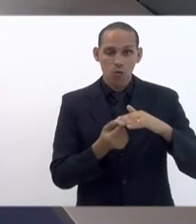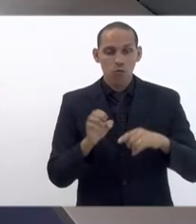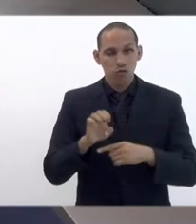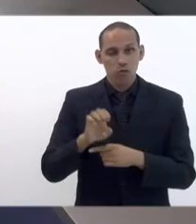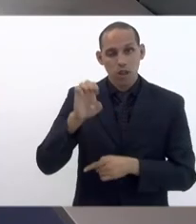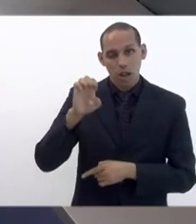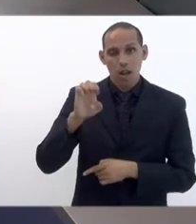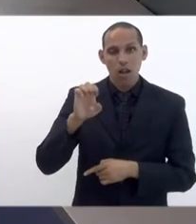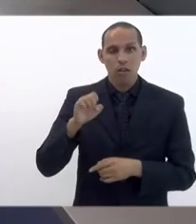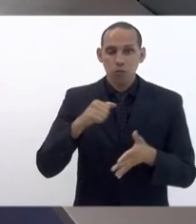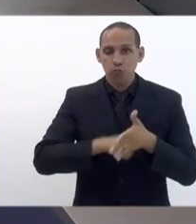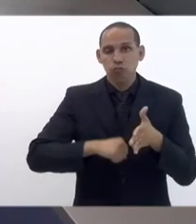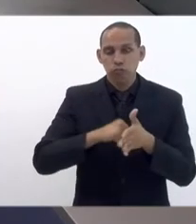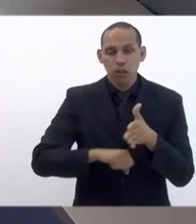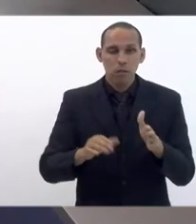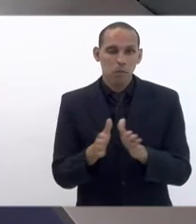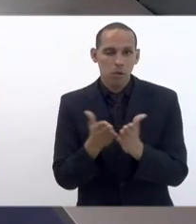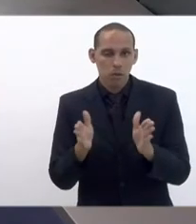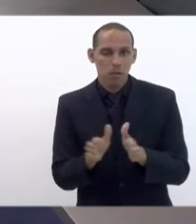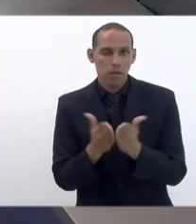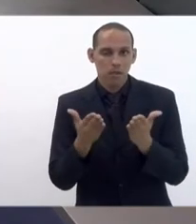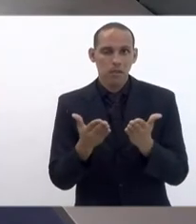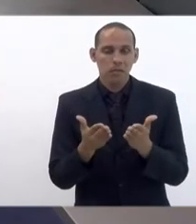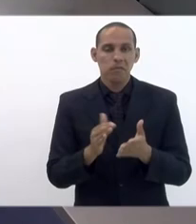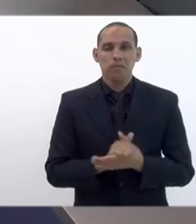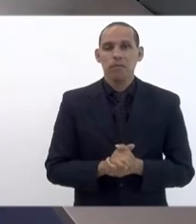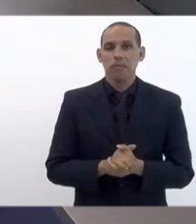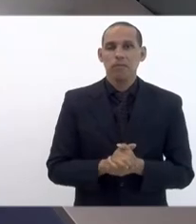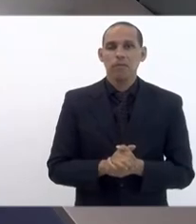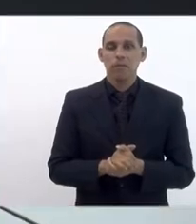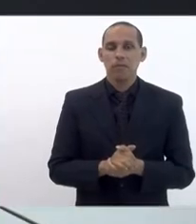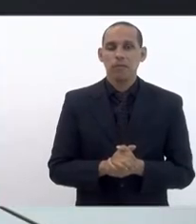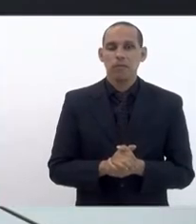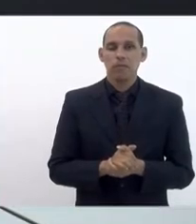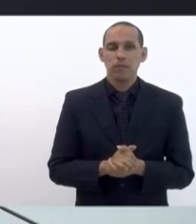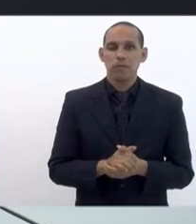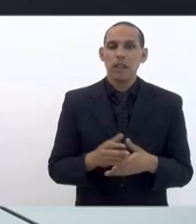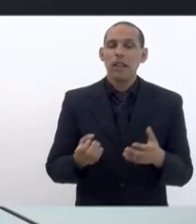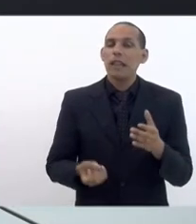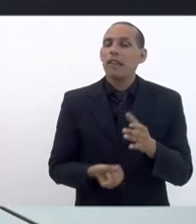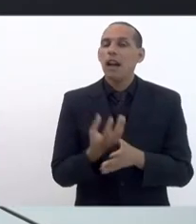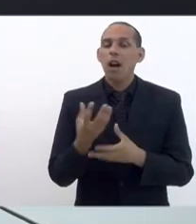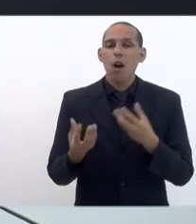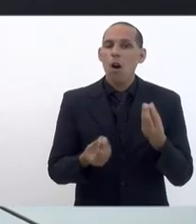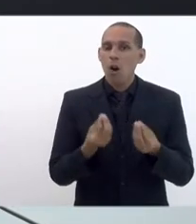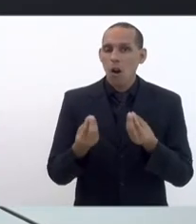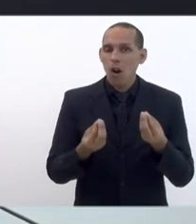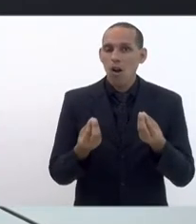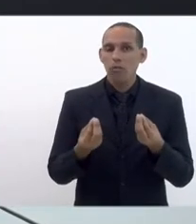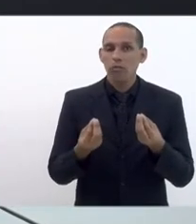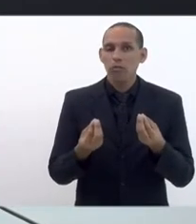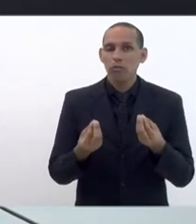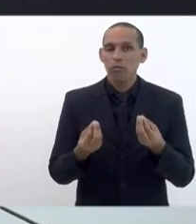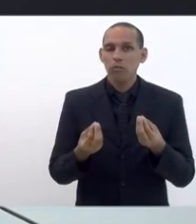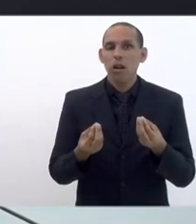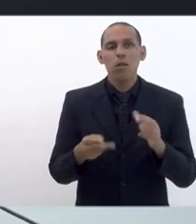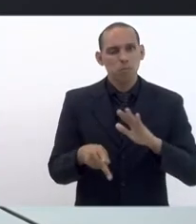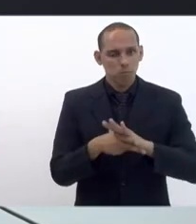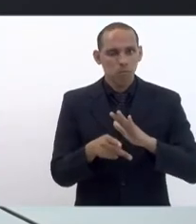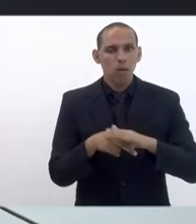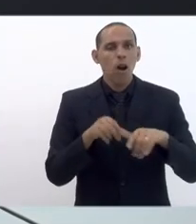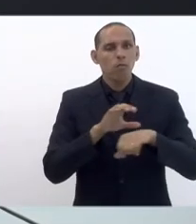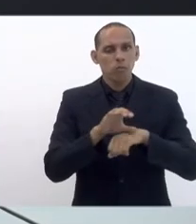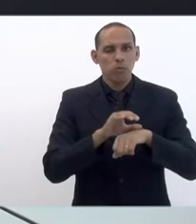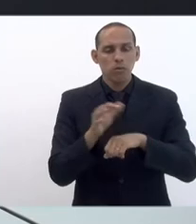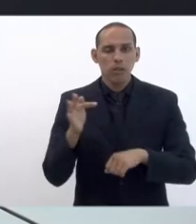Combate à Pobreza ele está criado por dispositivo da mesma Constituição Federal. Aqui do